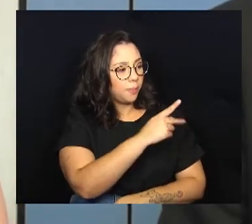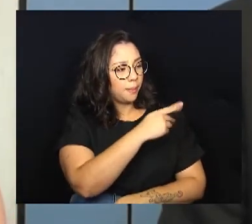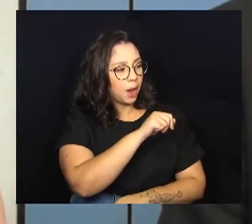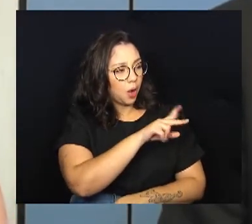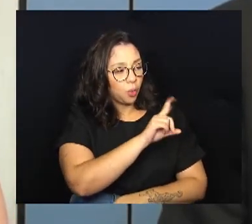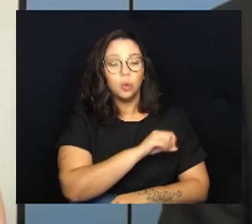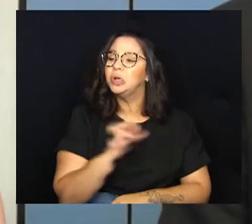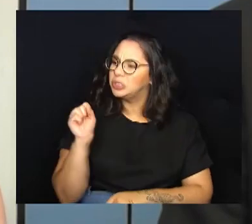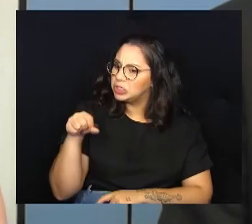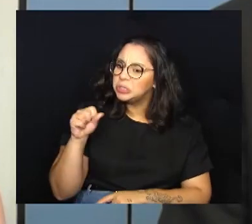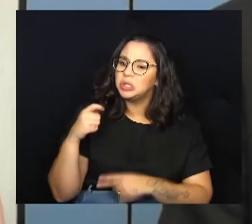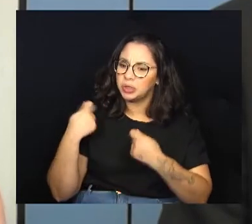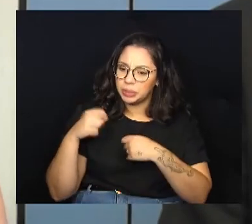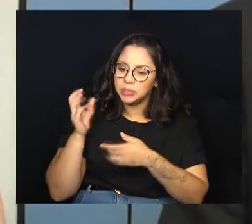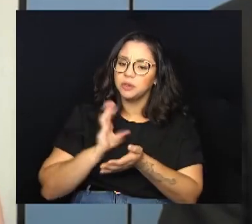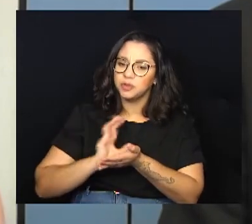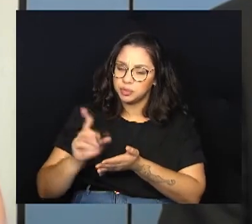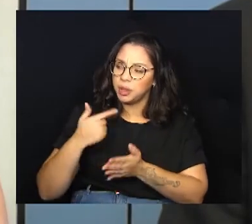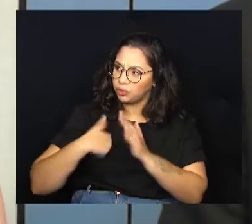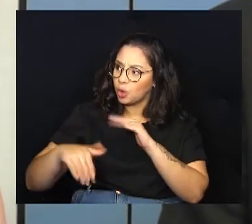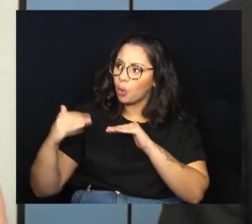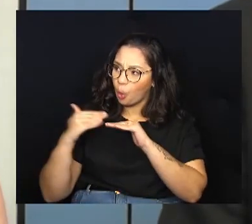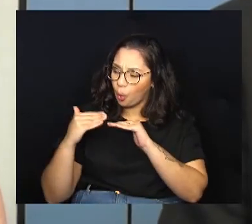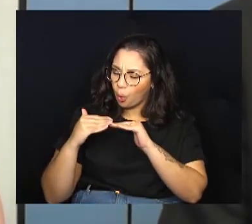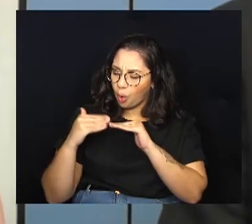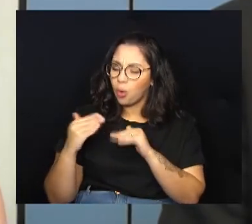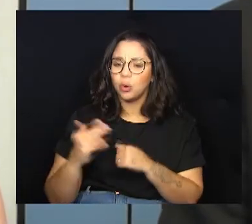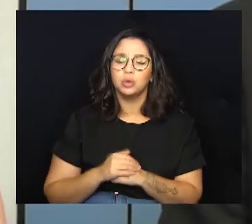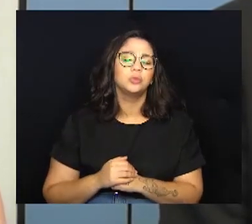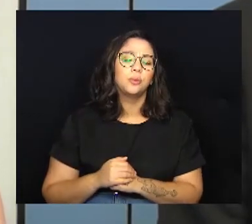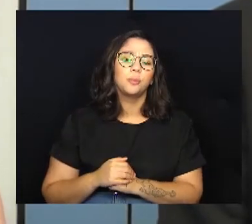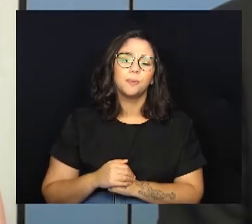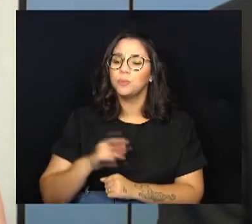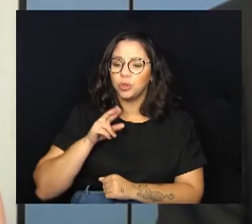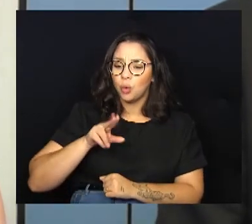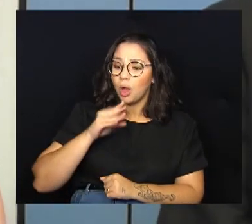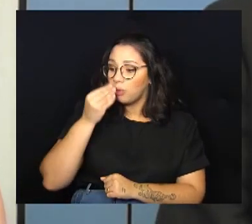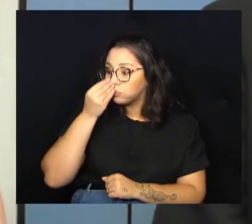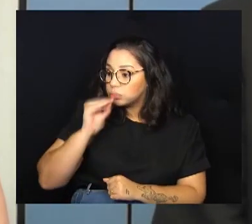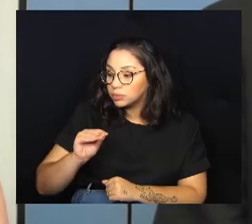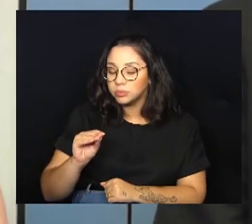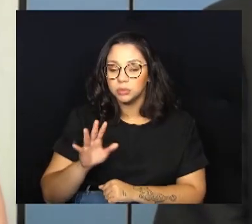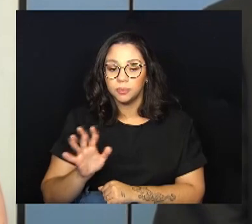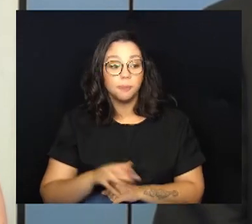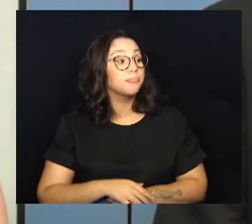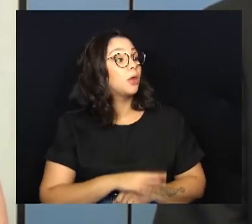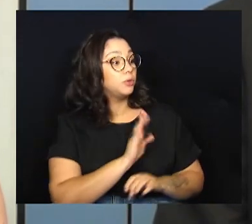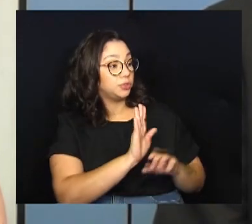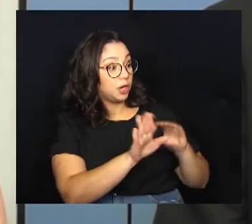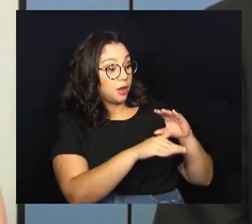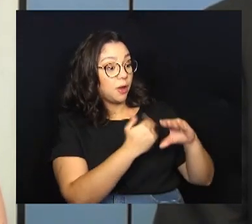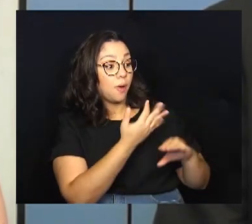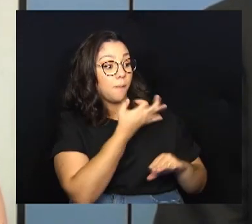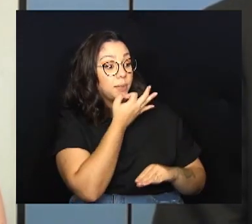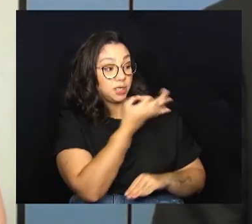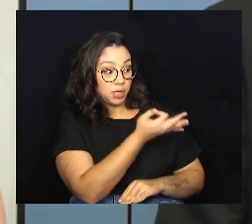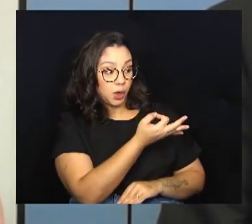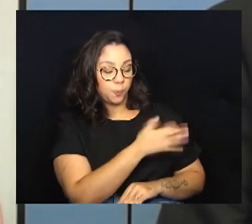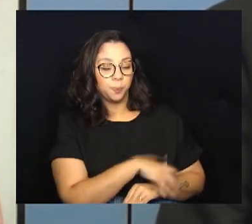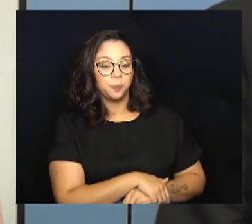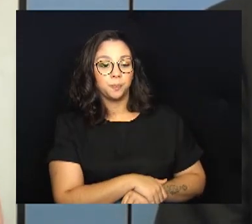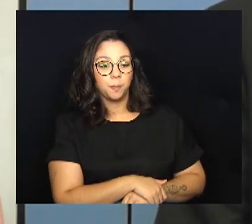falando especificamente aqui da questão da Vila Industrial, né? E tem outros centro, locais né? também? Não só da Vila Industrial. Viaduto Cury. Tá.